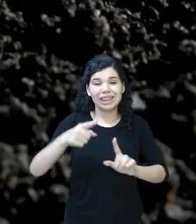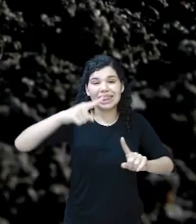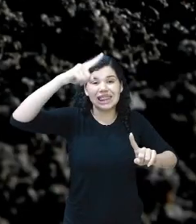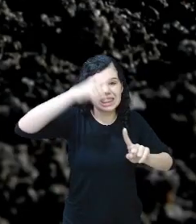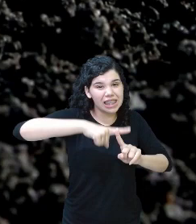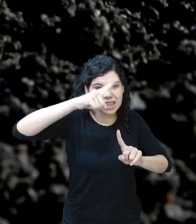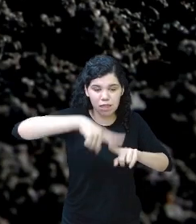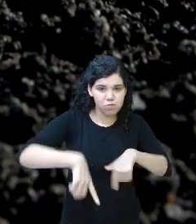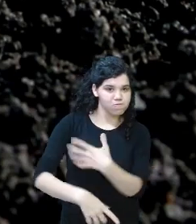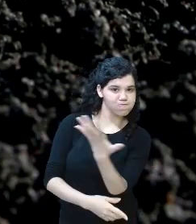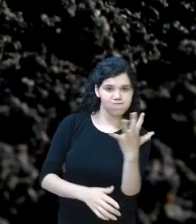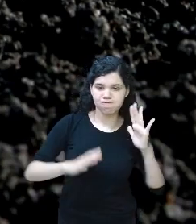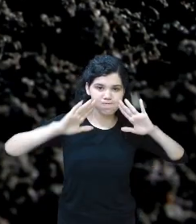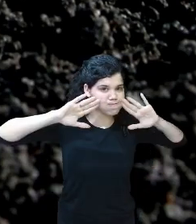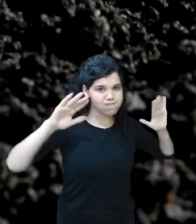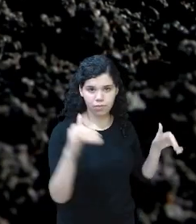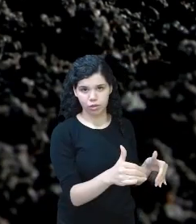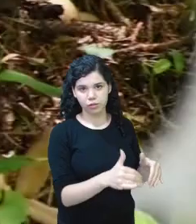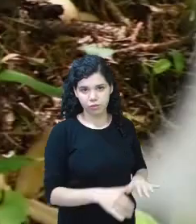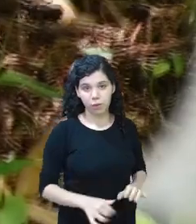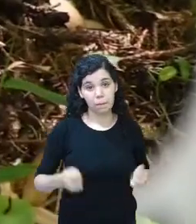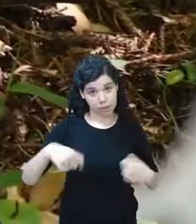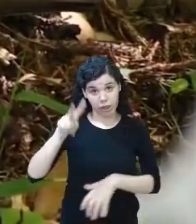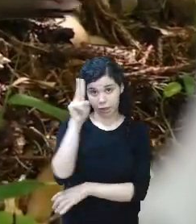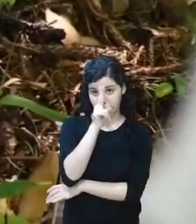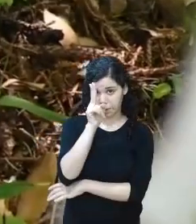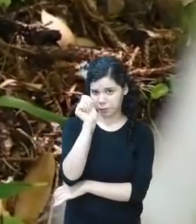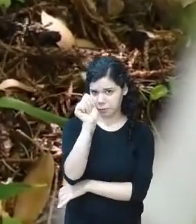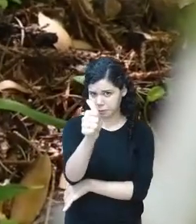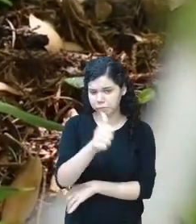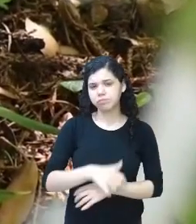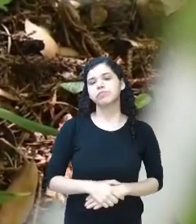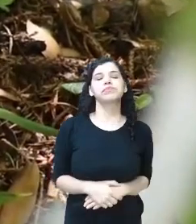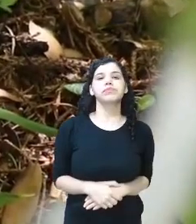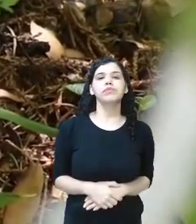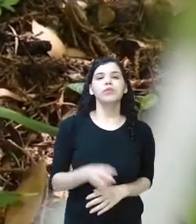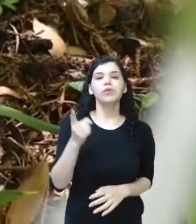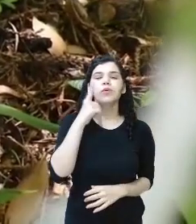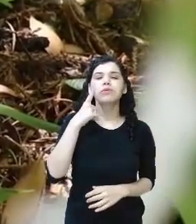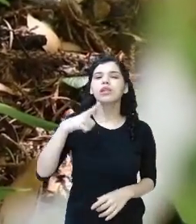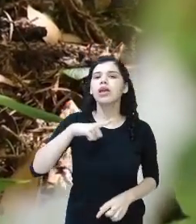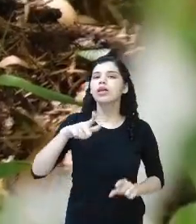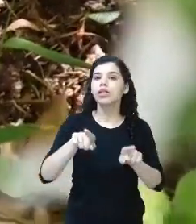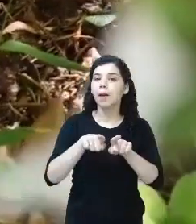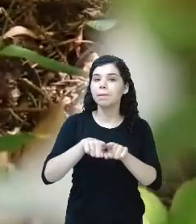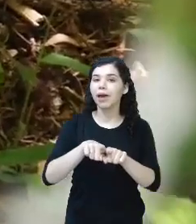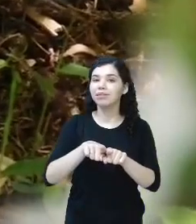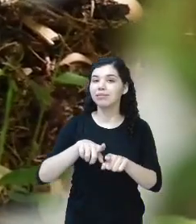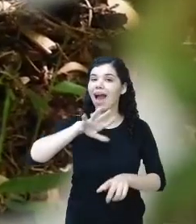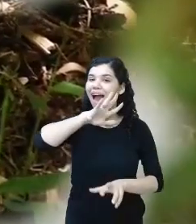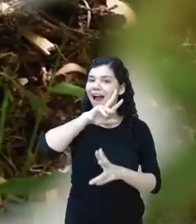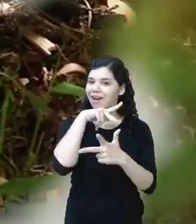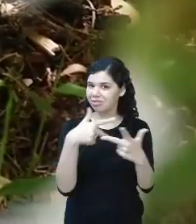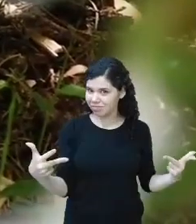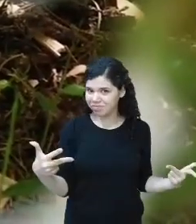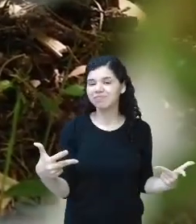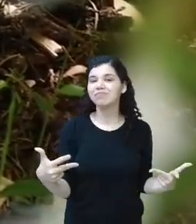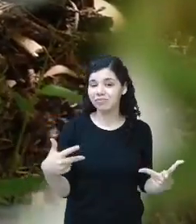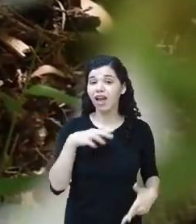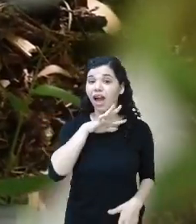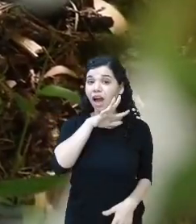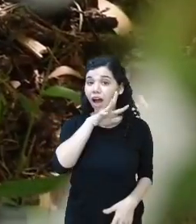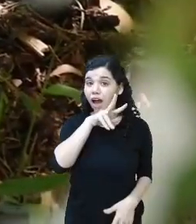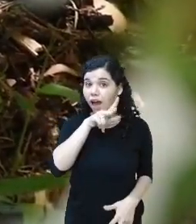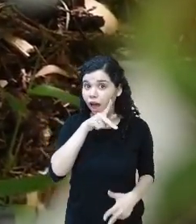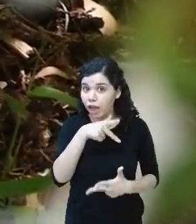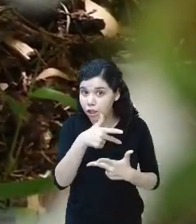vegetações específicas, tá? Não esquece disso. A gente tem também, ó, os animais. Os animais